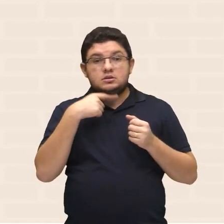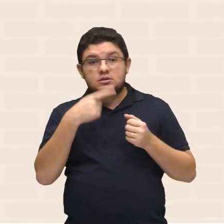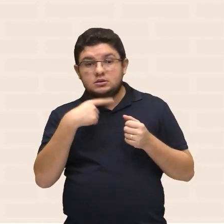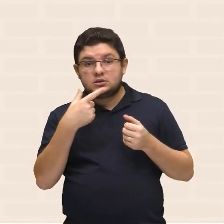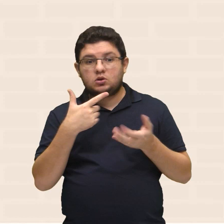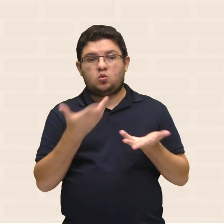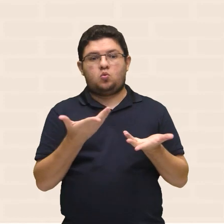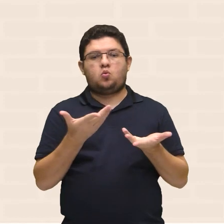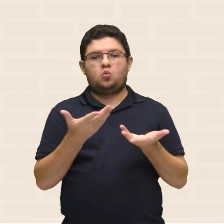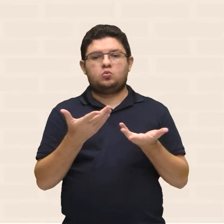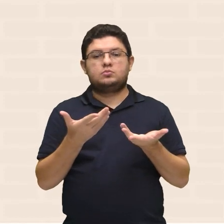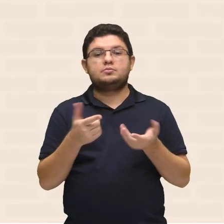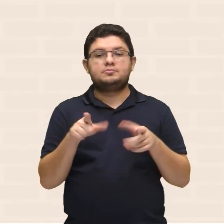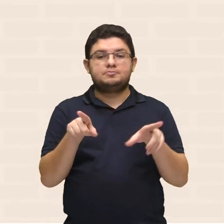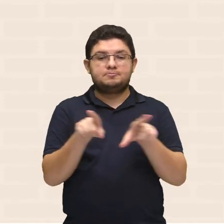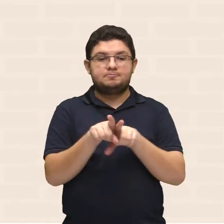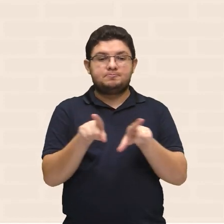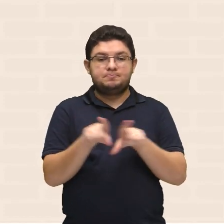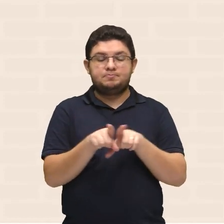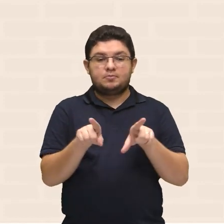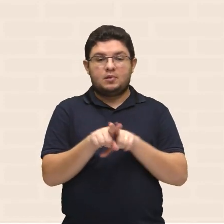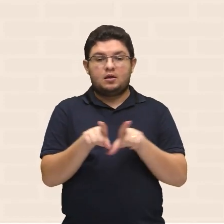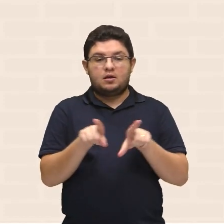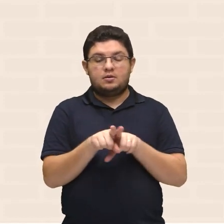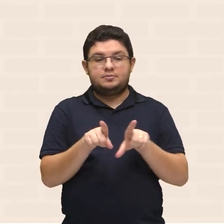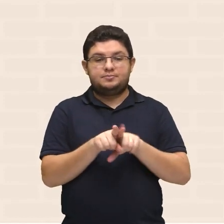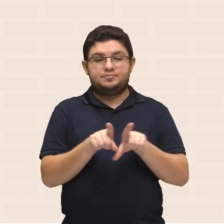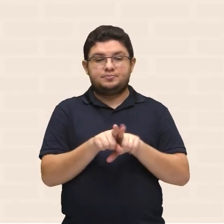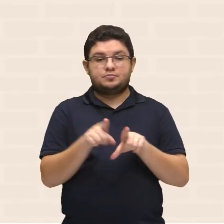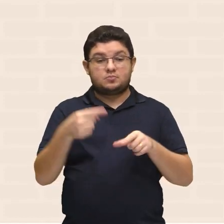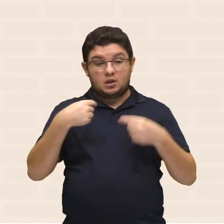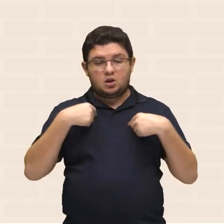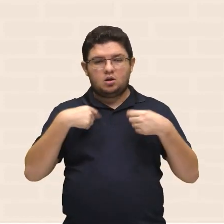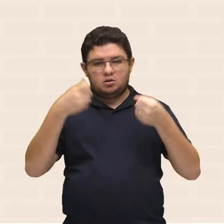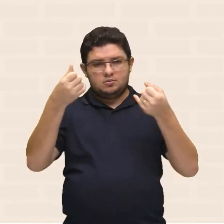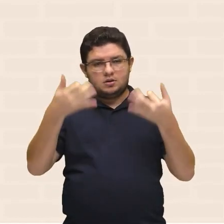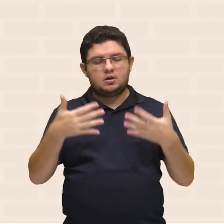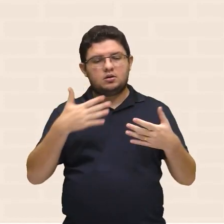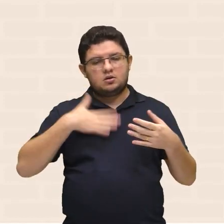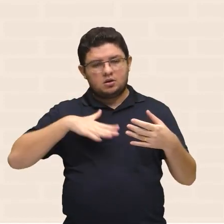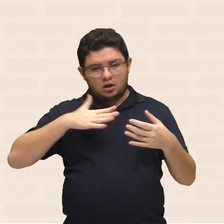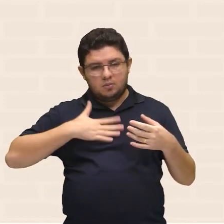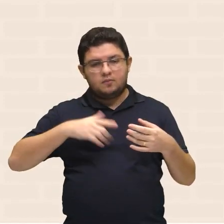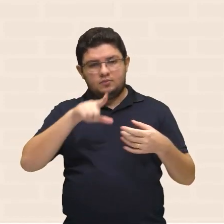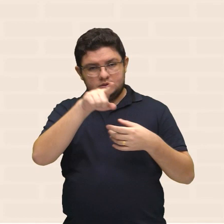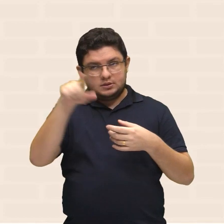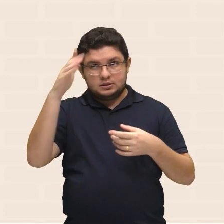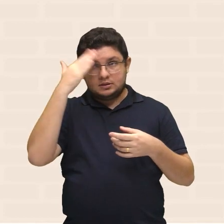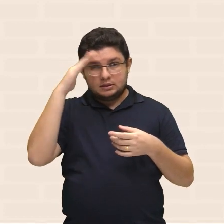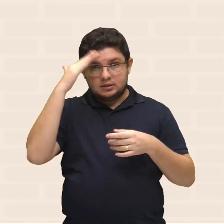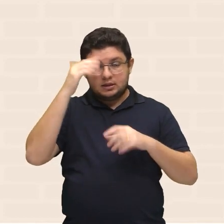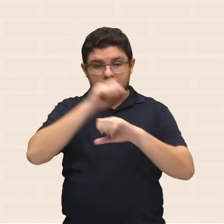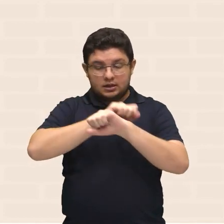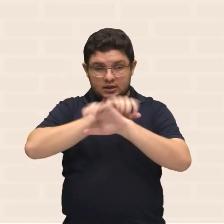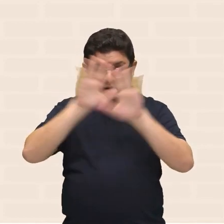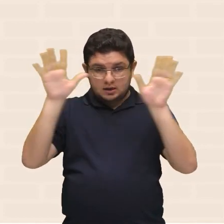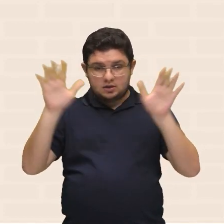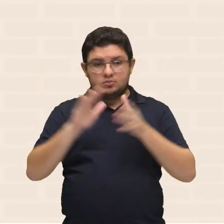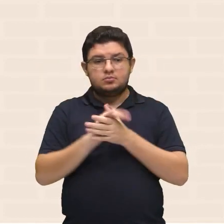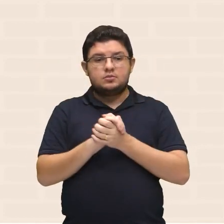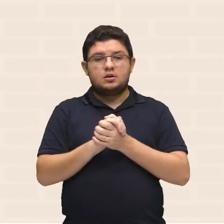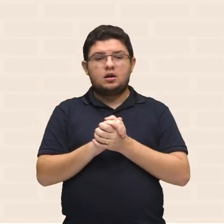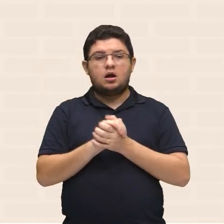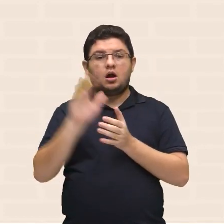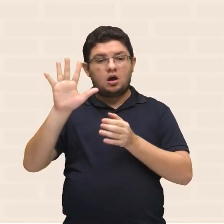direito, ok? Eu estou puxando devagarinho para você entender quais são as consequências. Acontece no mundo social, mas tem